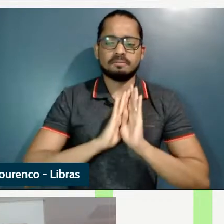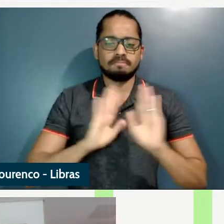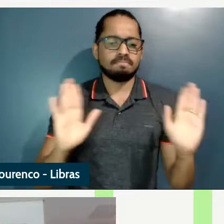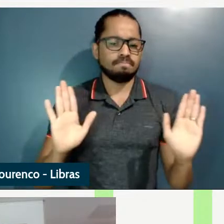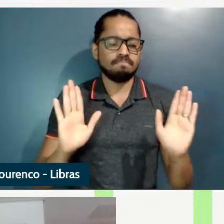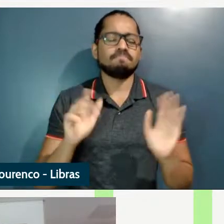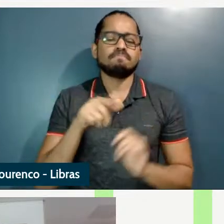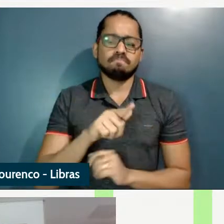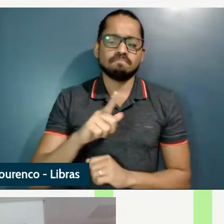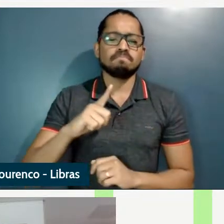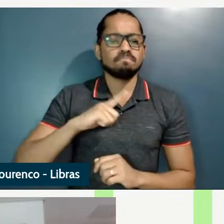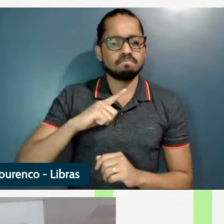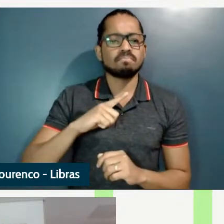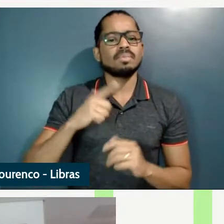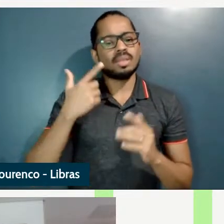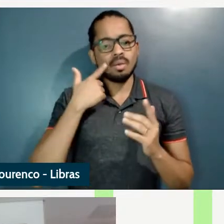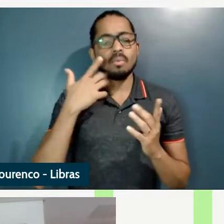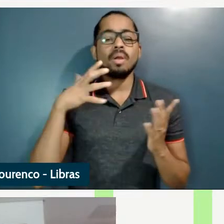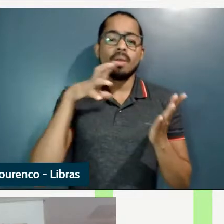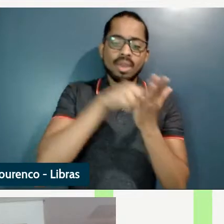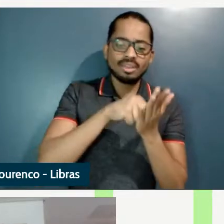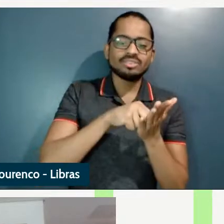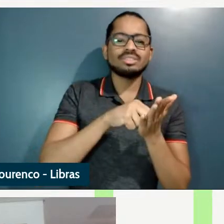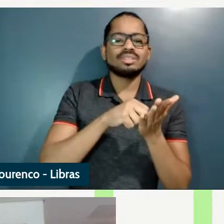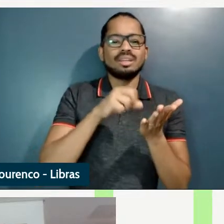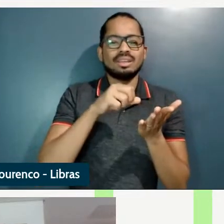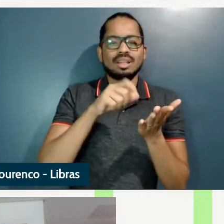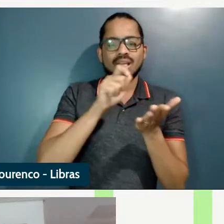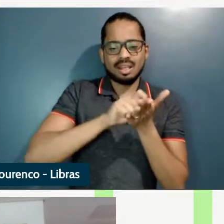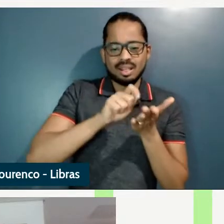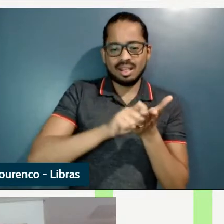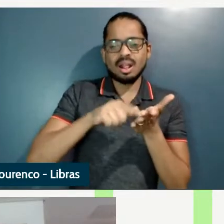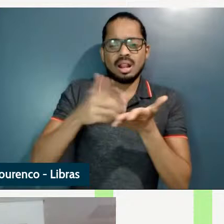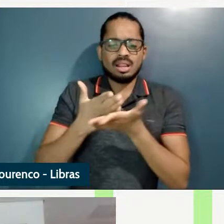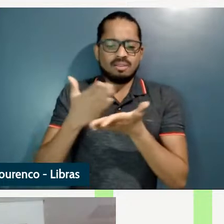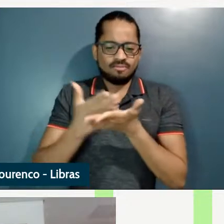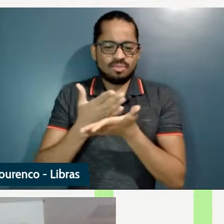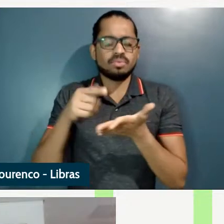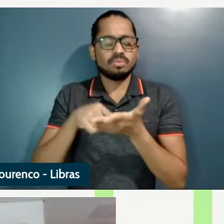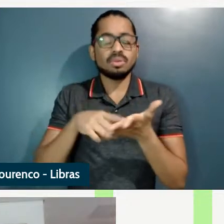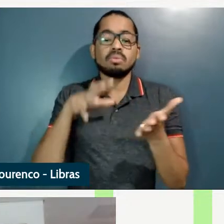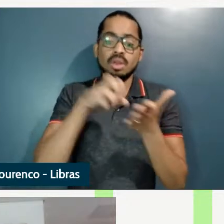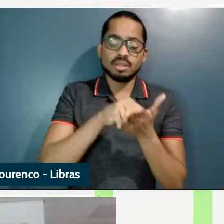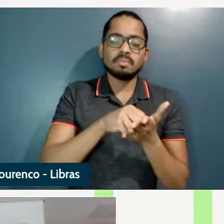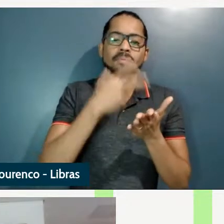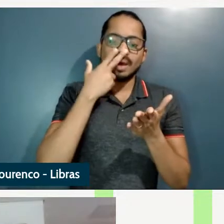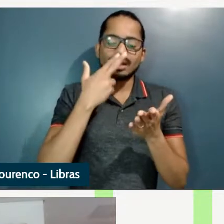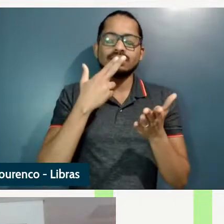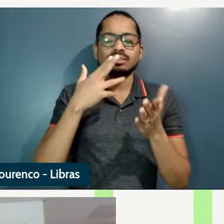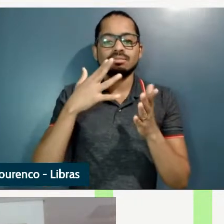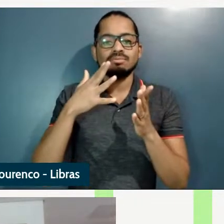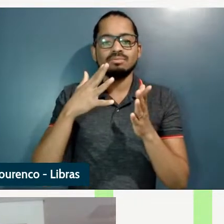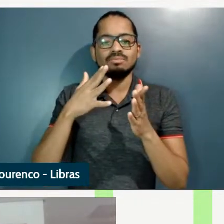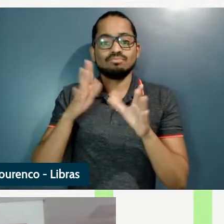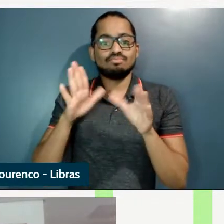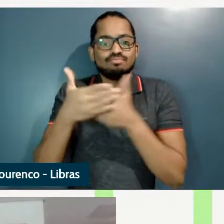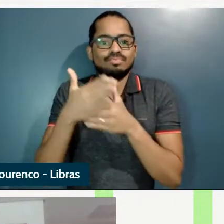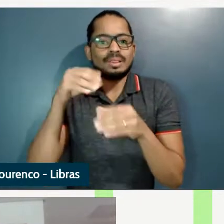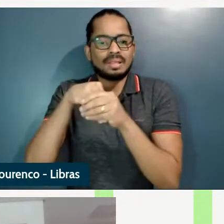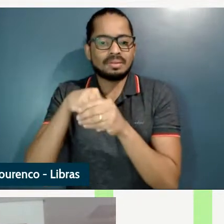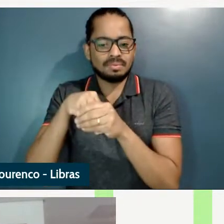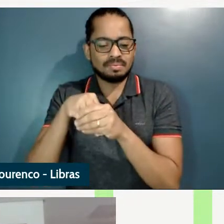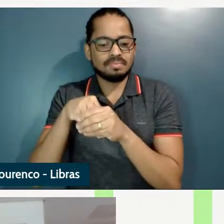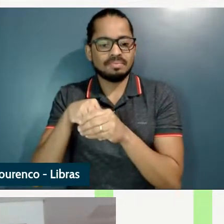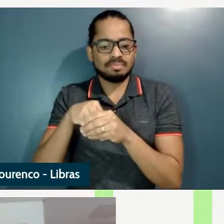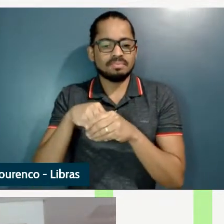eu registrei os fatos no livro de ocorrência os fatos ficam contidos ali talvez o registro dos